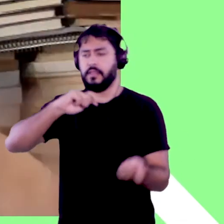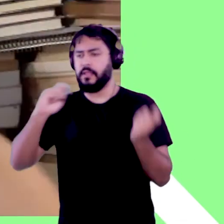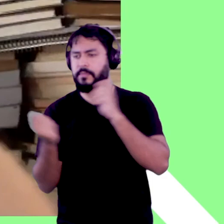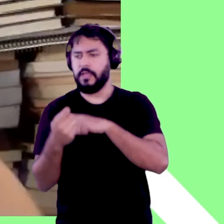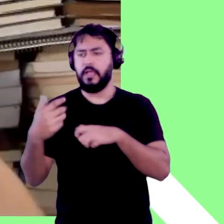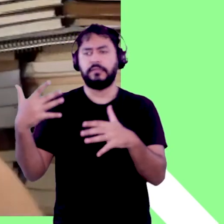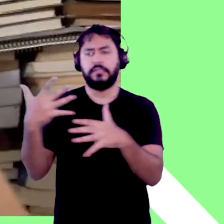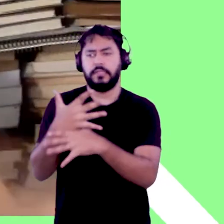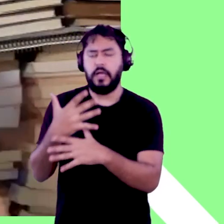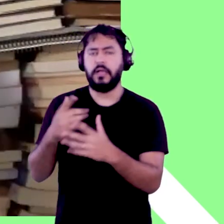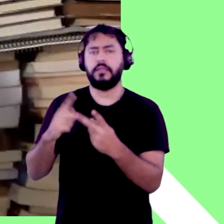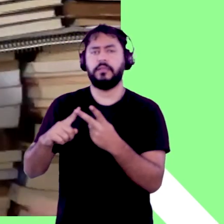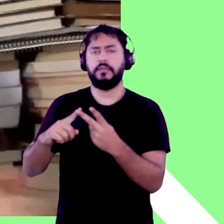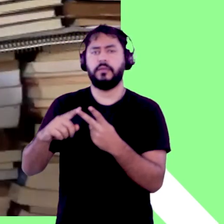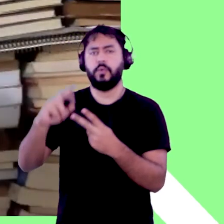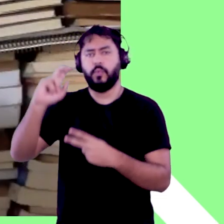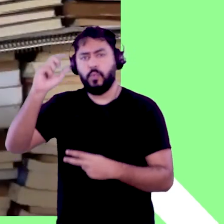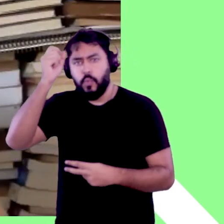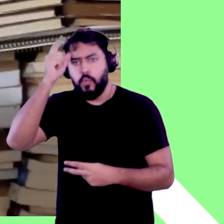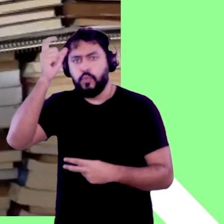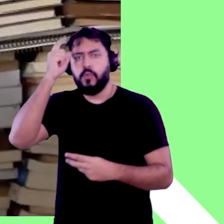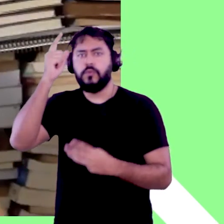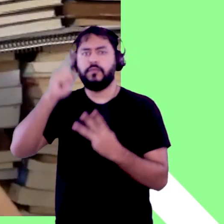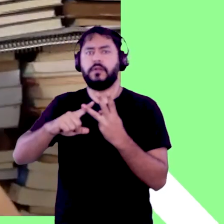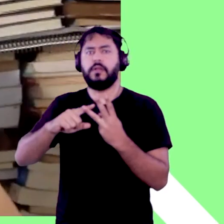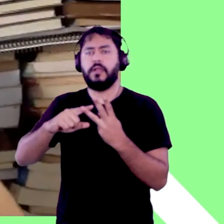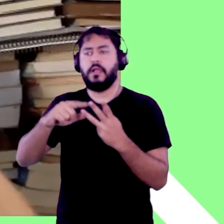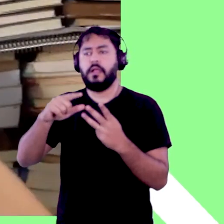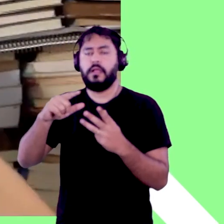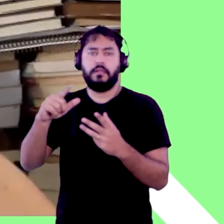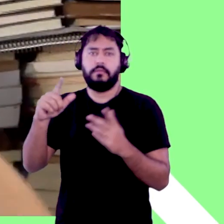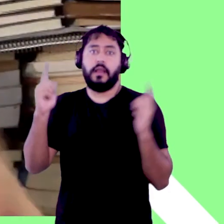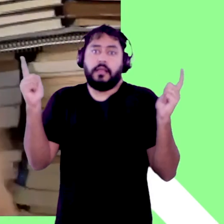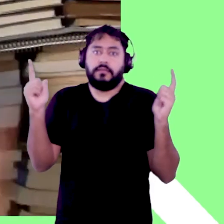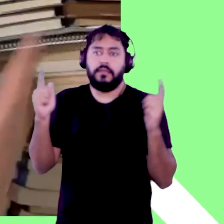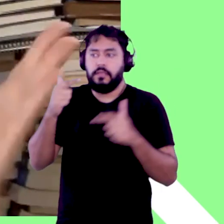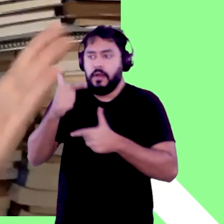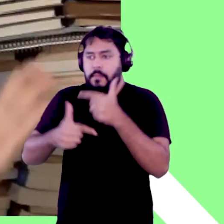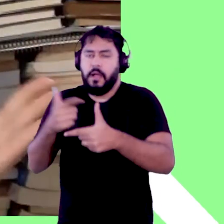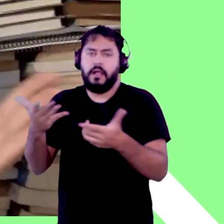lazer, trabalho, porque senão a gente não vai dar conta, né, de viver. Então,